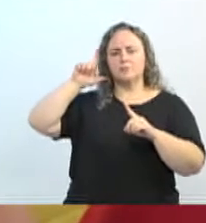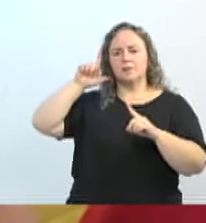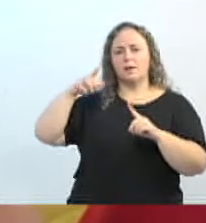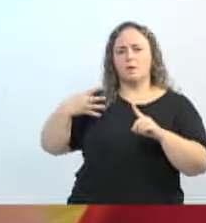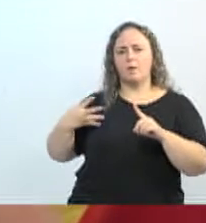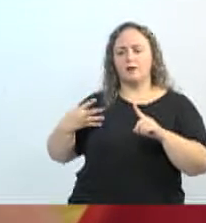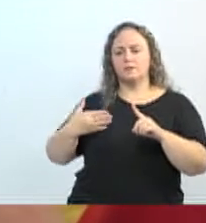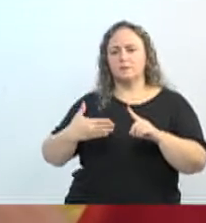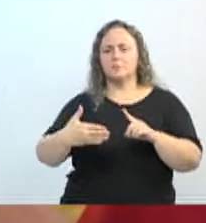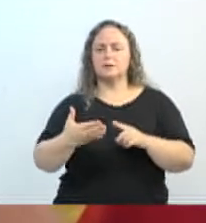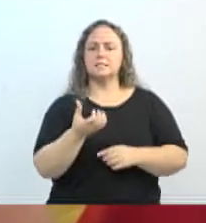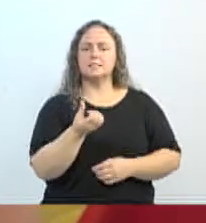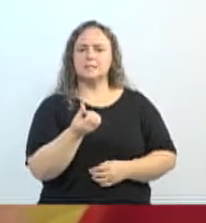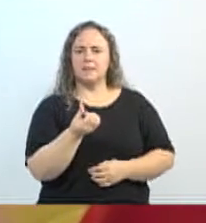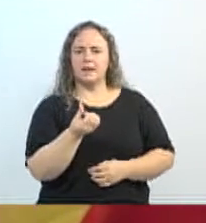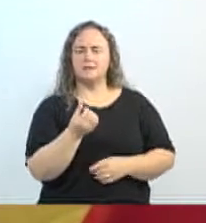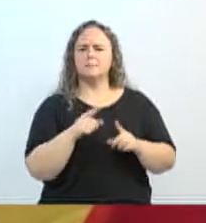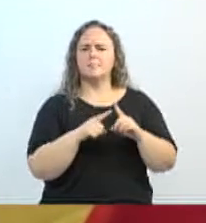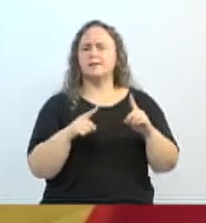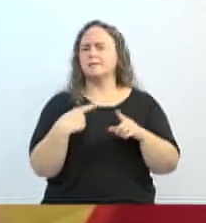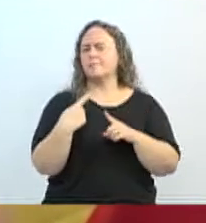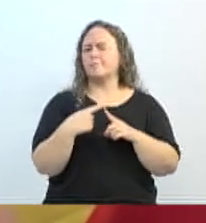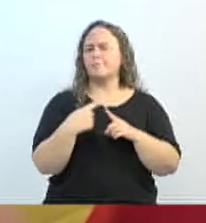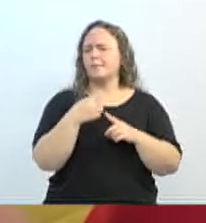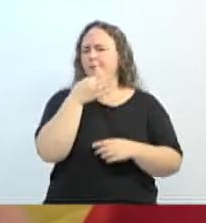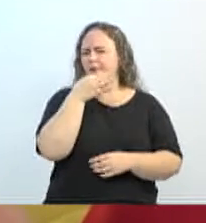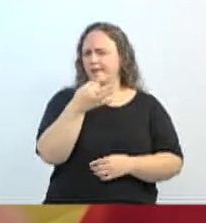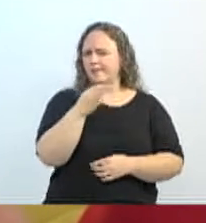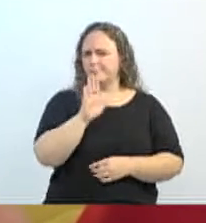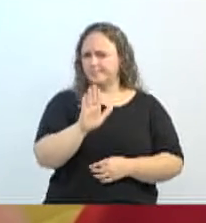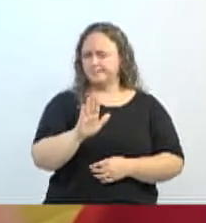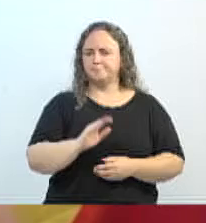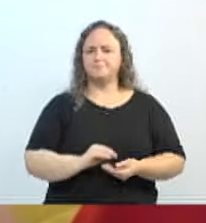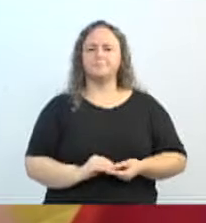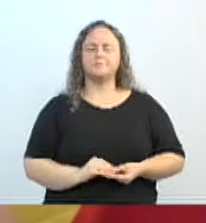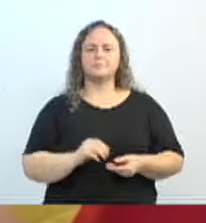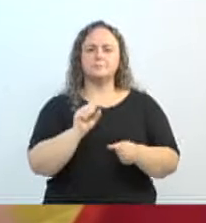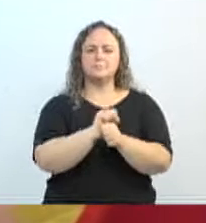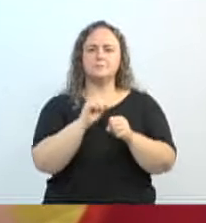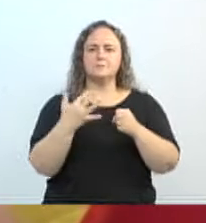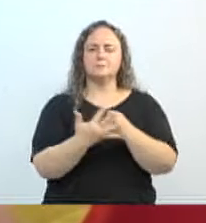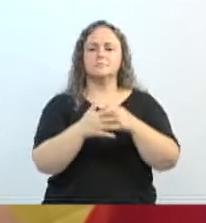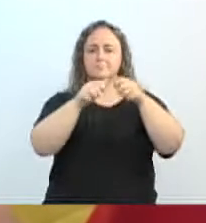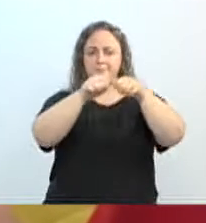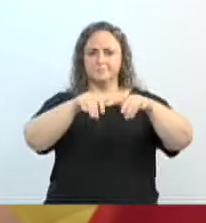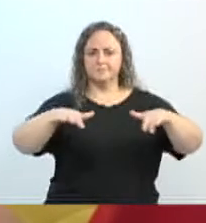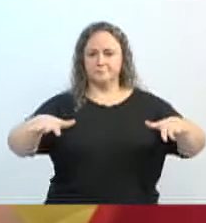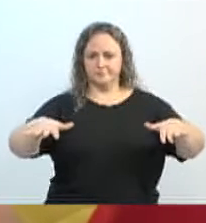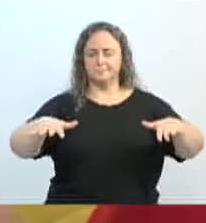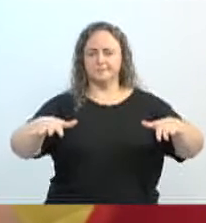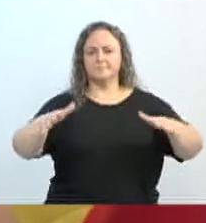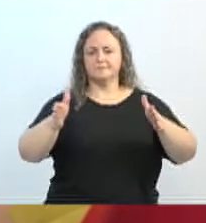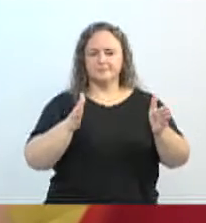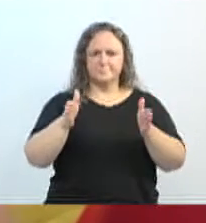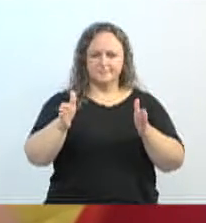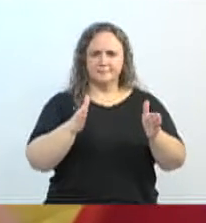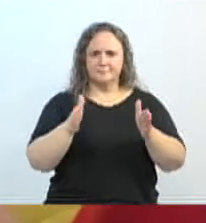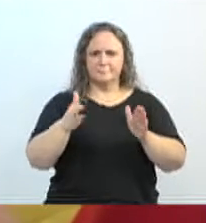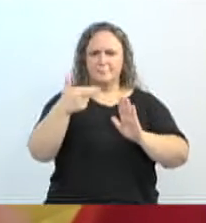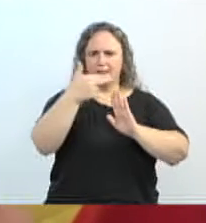pessoas. E por que eu faço esse comentário? Porque a pandemia de Covid-19, ou melhor, as